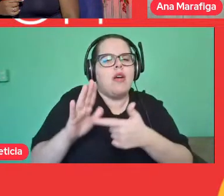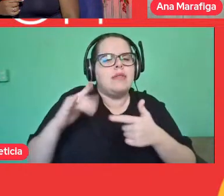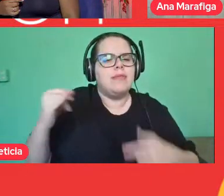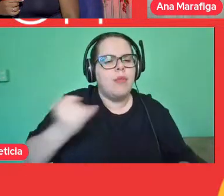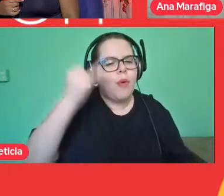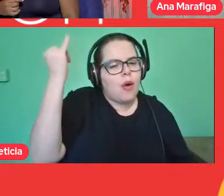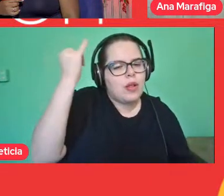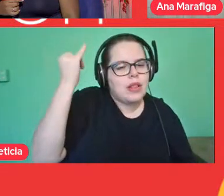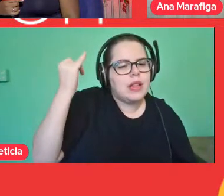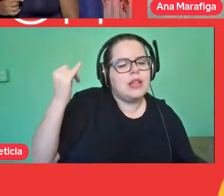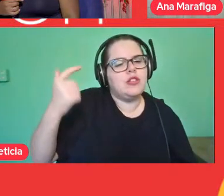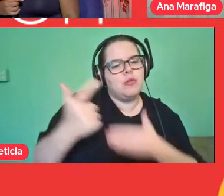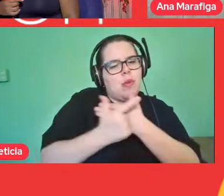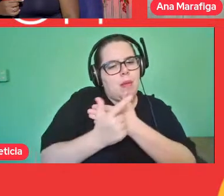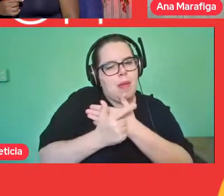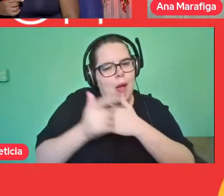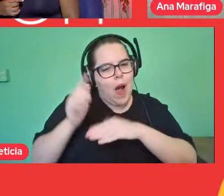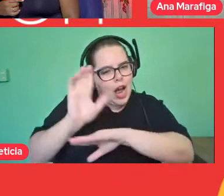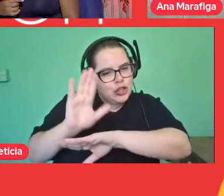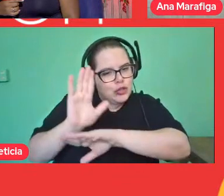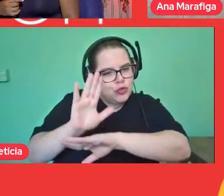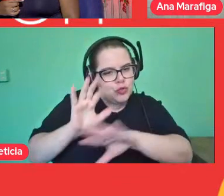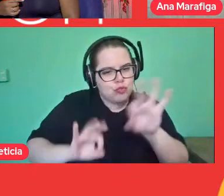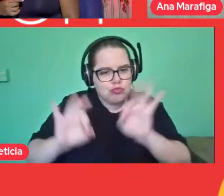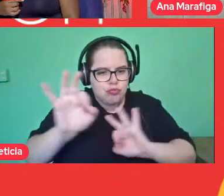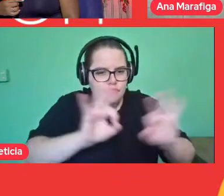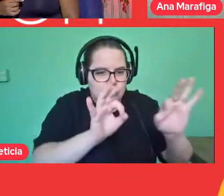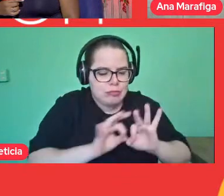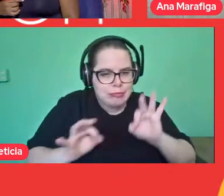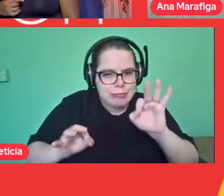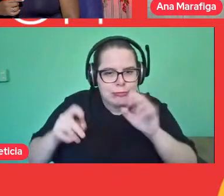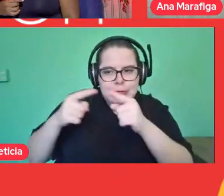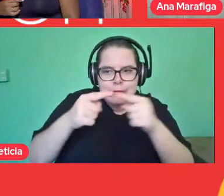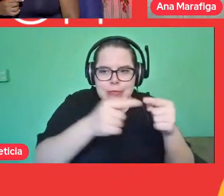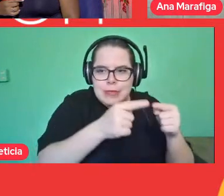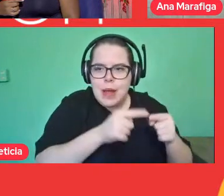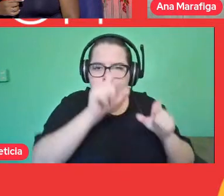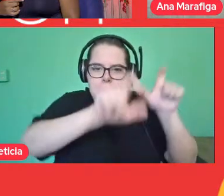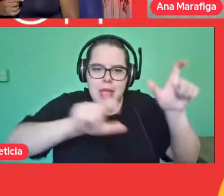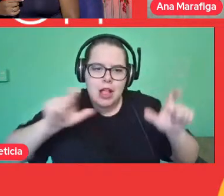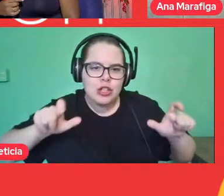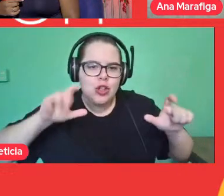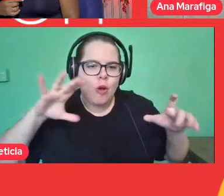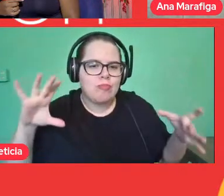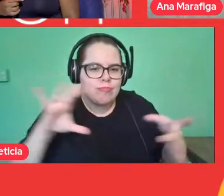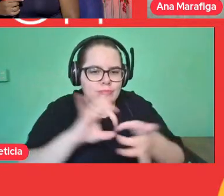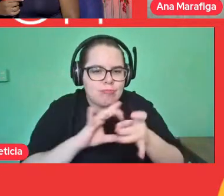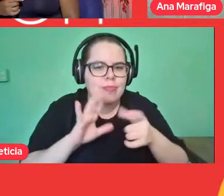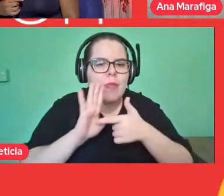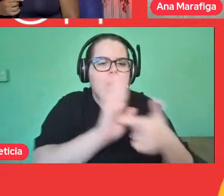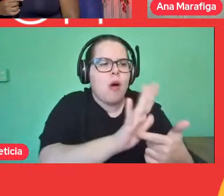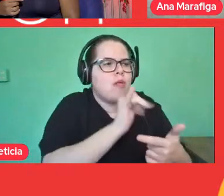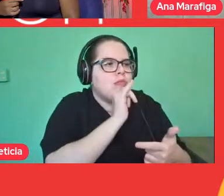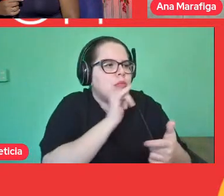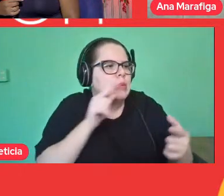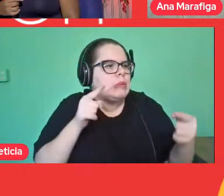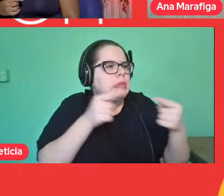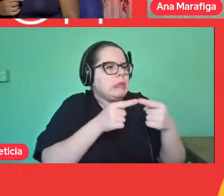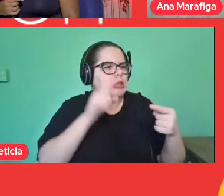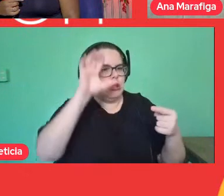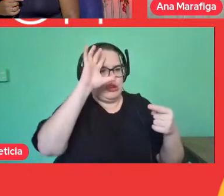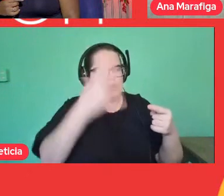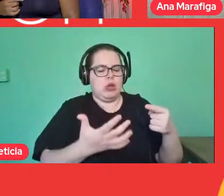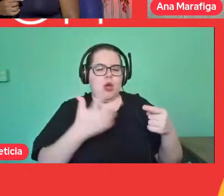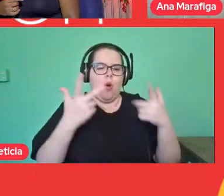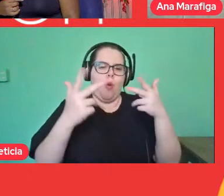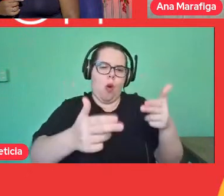valoroso quando ele ajuda a orquestrar as pessoas que estão ali conectadas a ele, a elas juntas chegarem a uma solução, como a